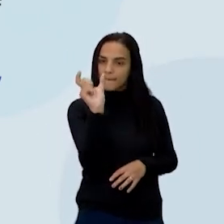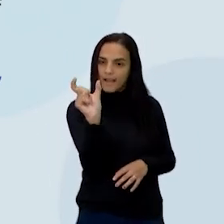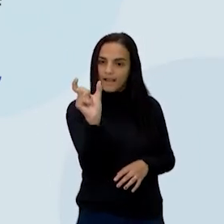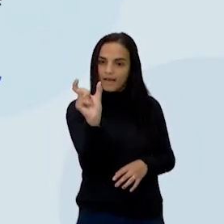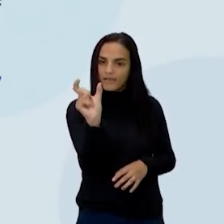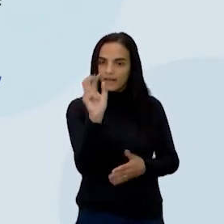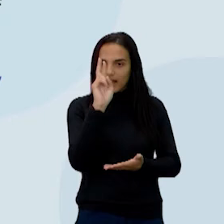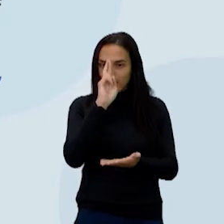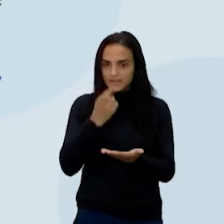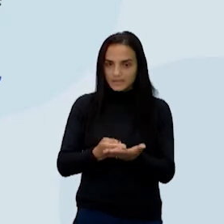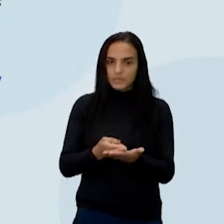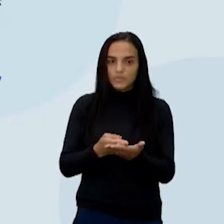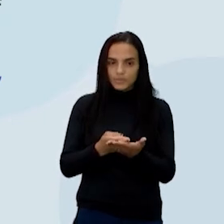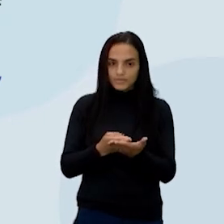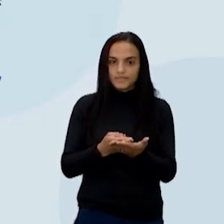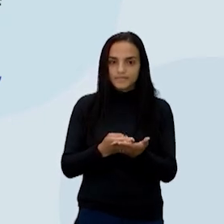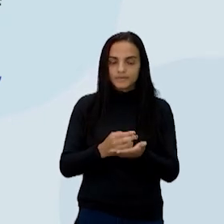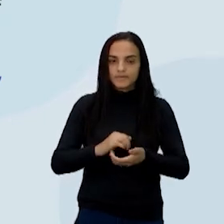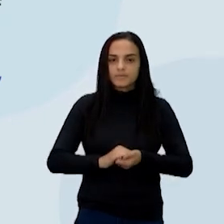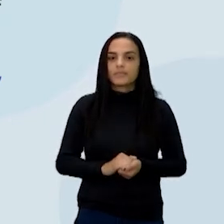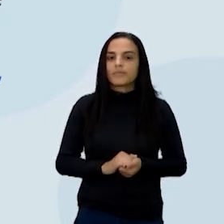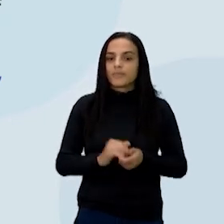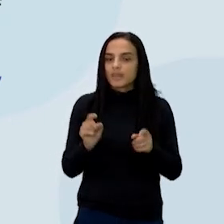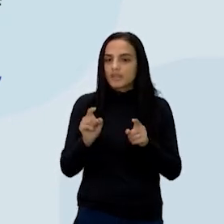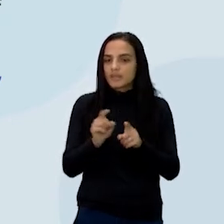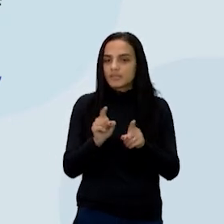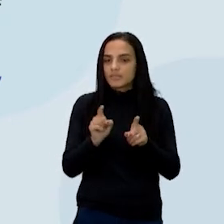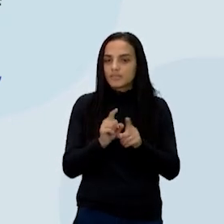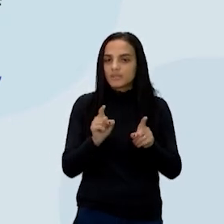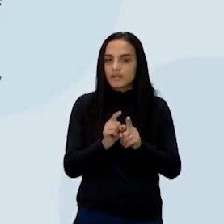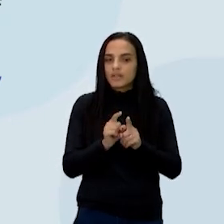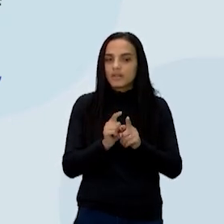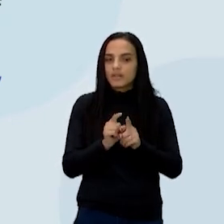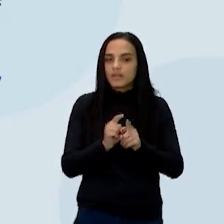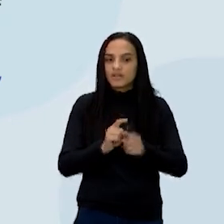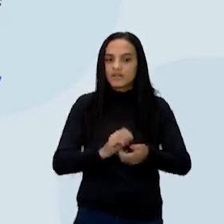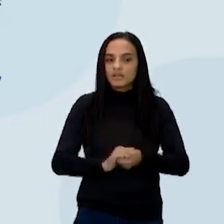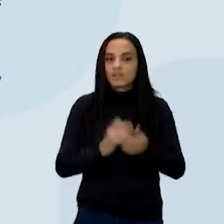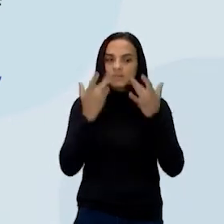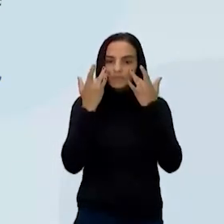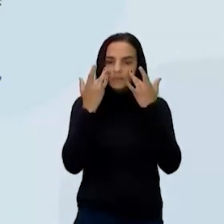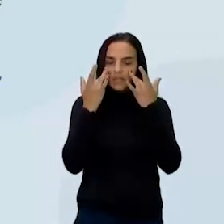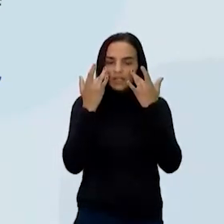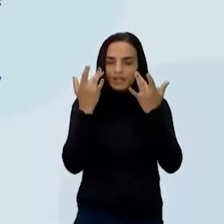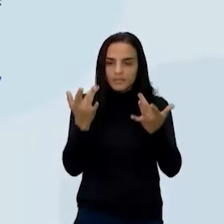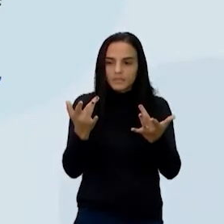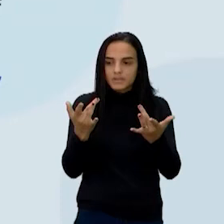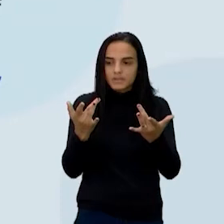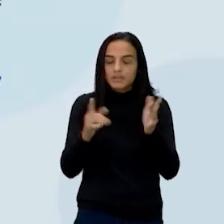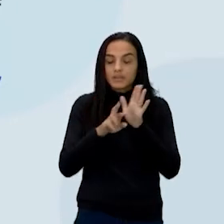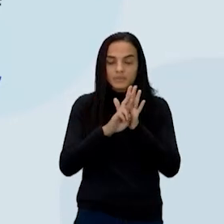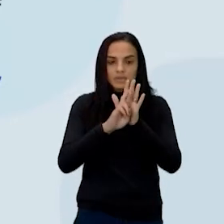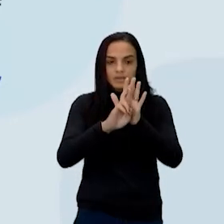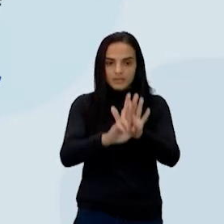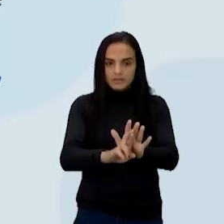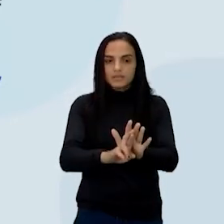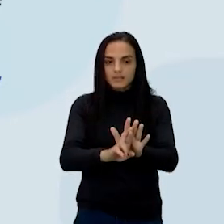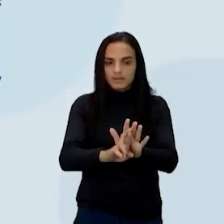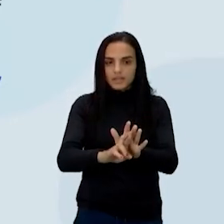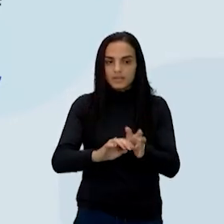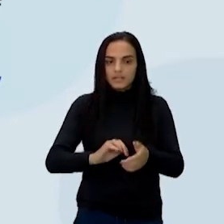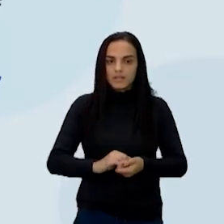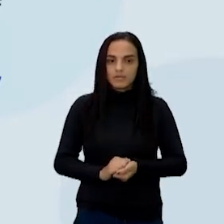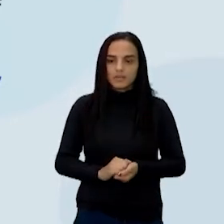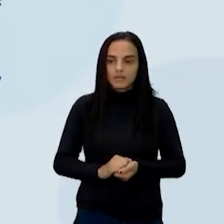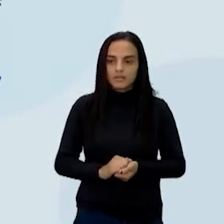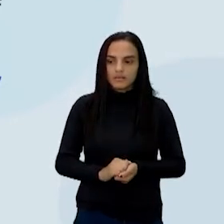razão, estamos, na realidade, expressando uma representação fracionária. Isso é muito interessante